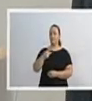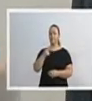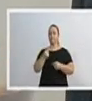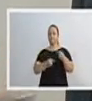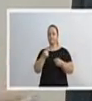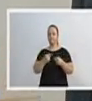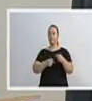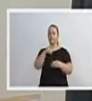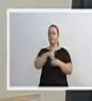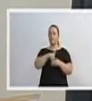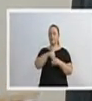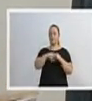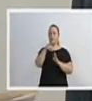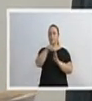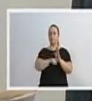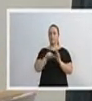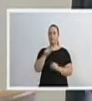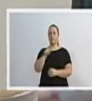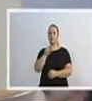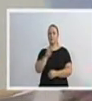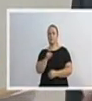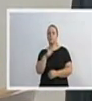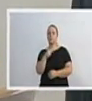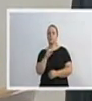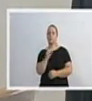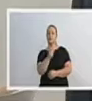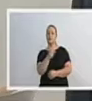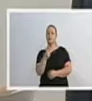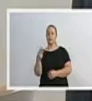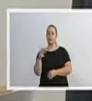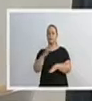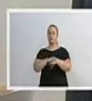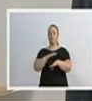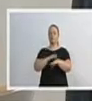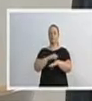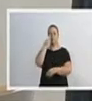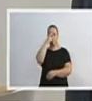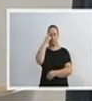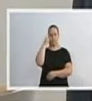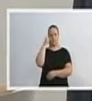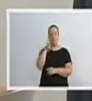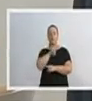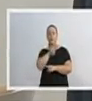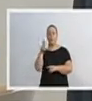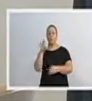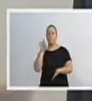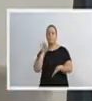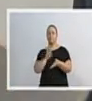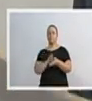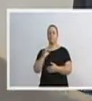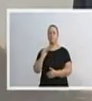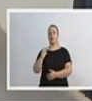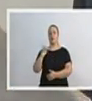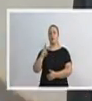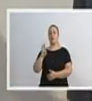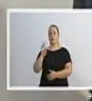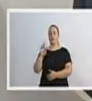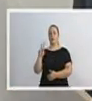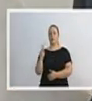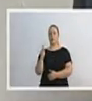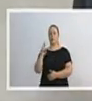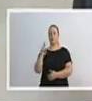lei 7.283, de autoria do vereador Jefferson Forres, que denomina de rua Arthur Montagna, via pública localizada no bairro Progresso.